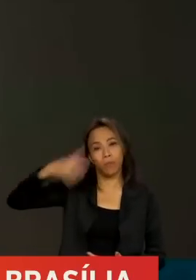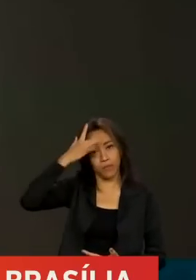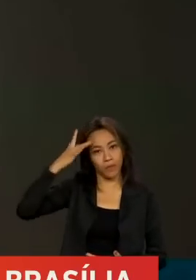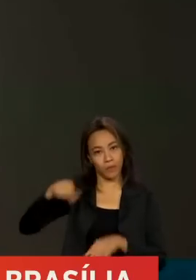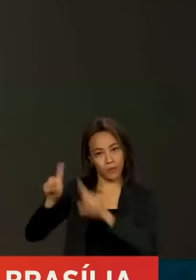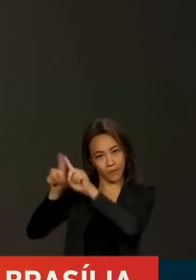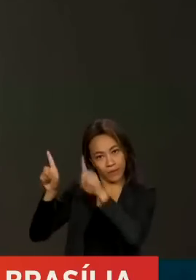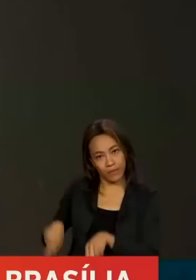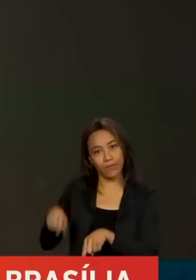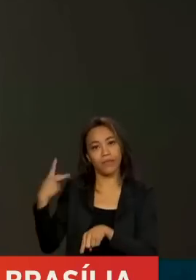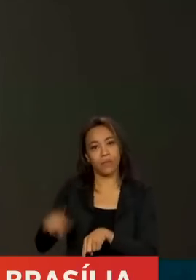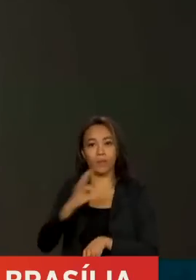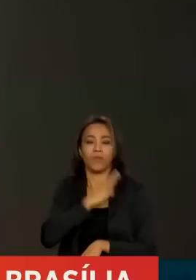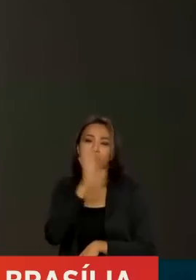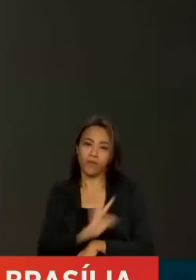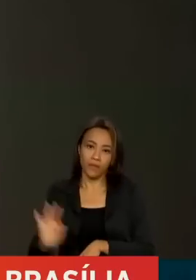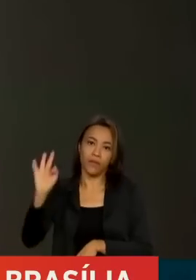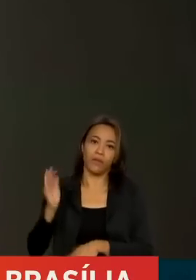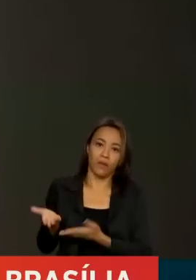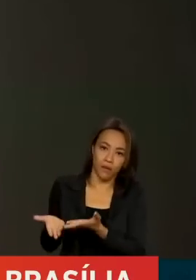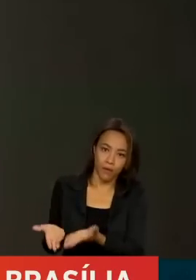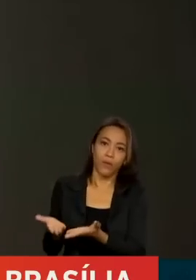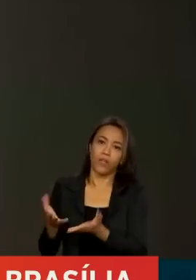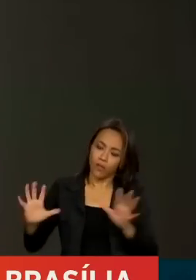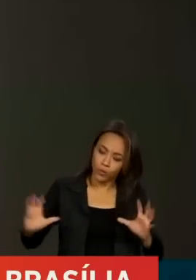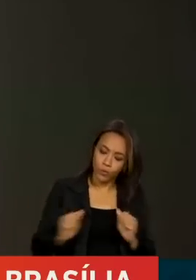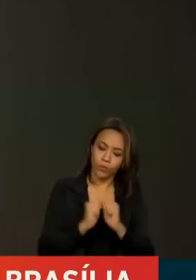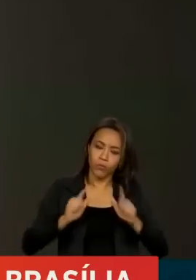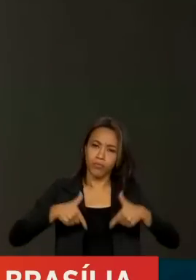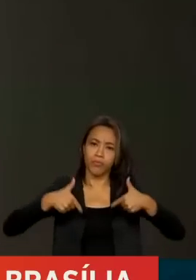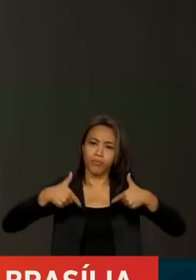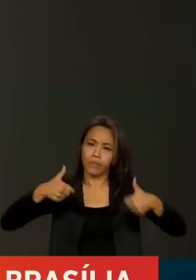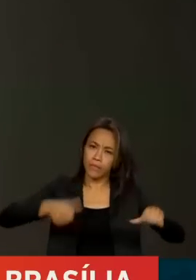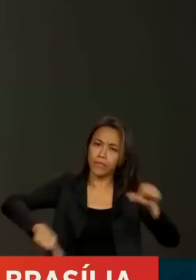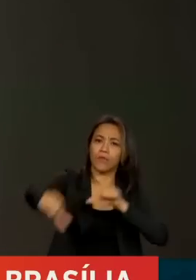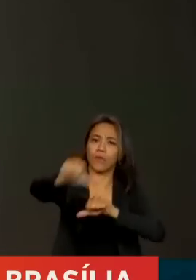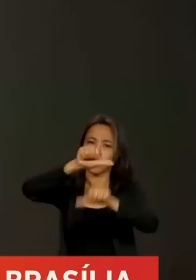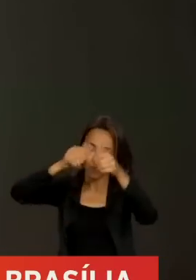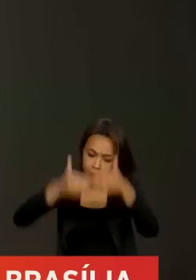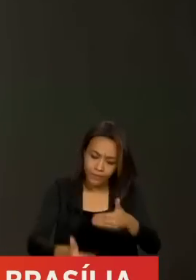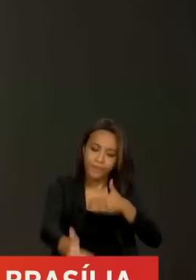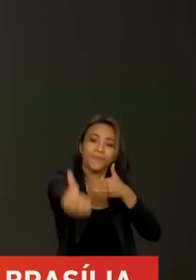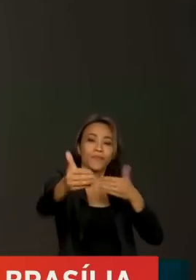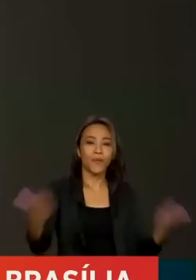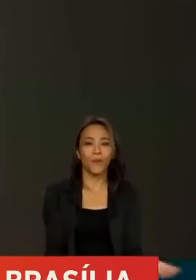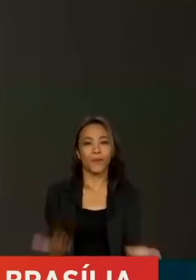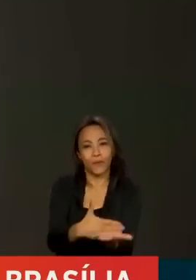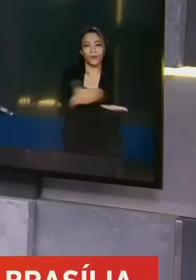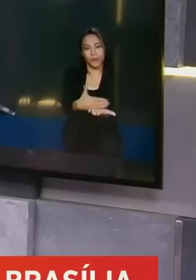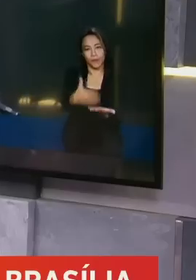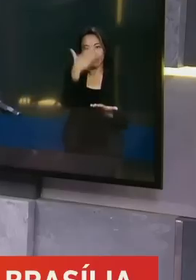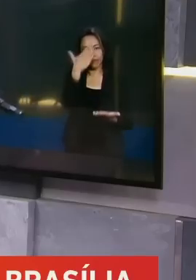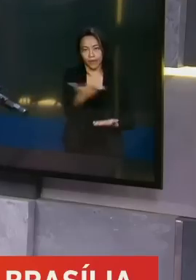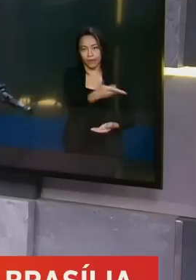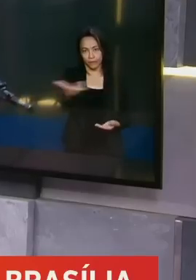os servidores da nossa instituição irmanados nessa jornada transformadora que aqui se inicia Muito obrigado a